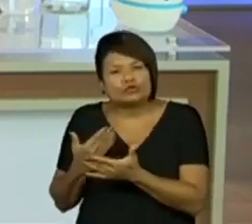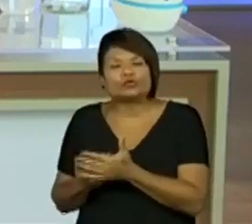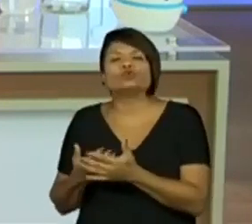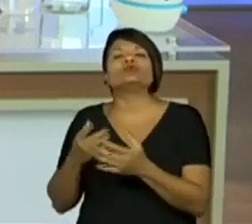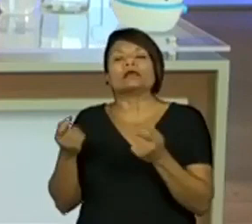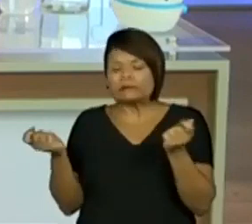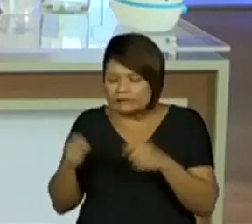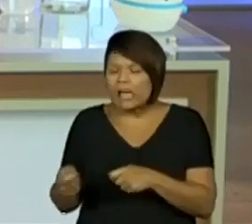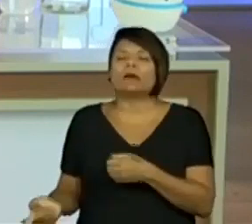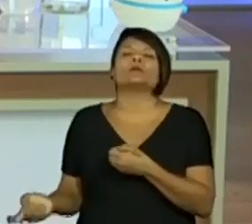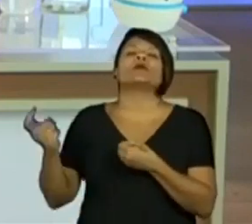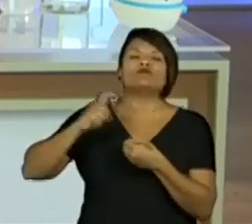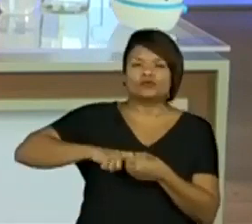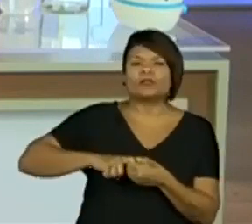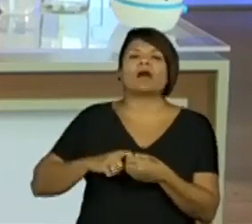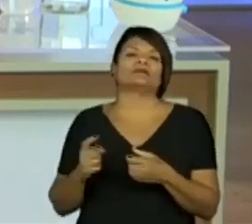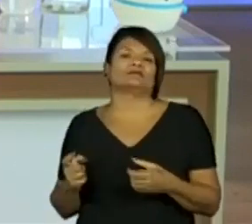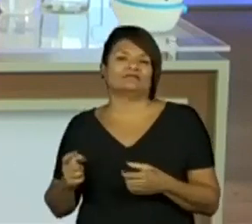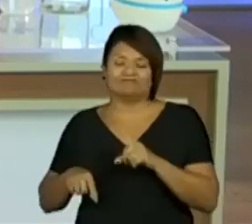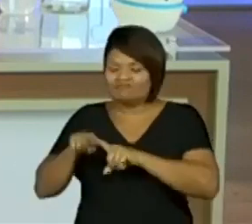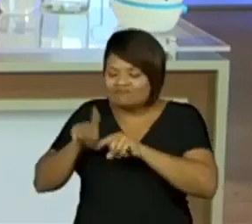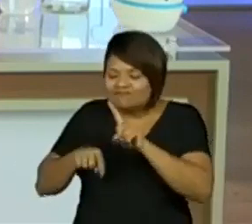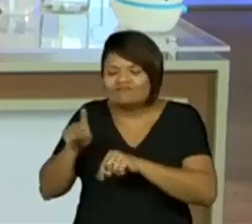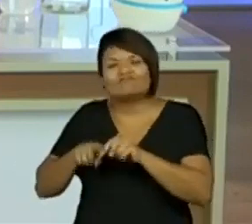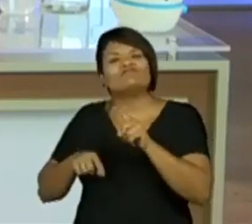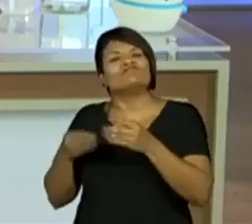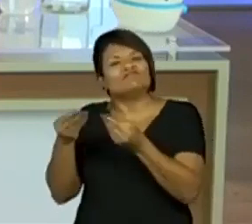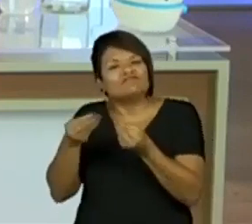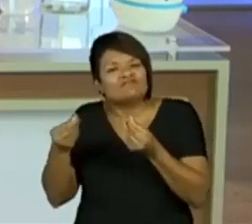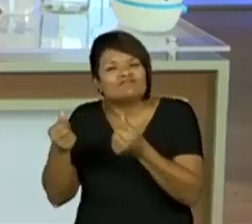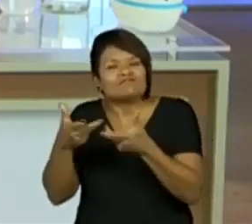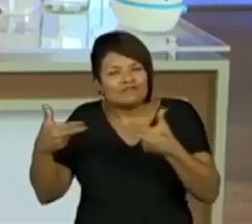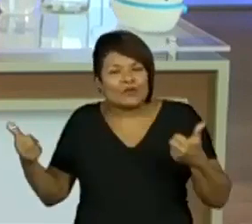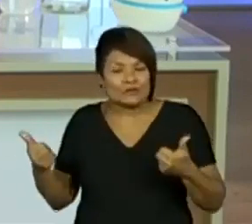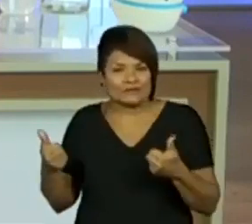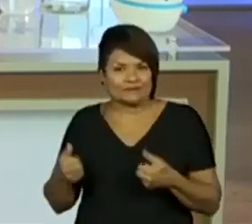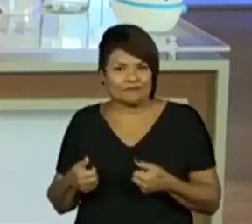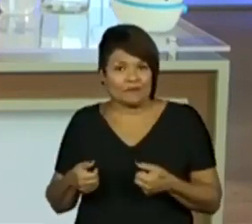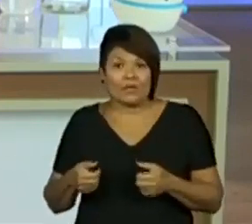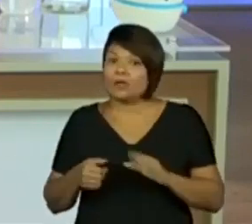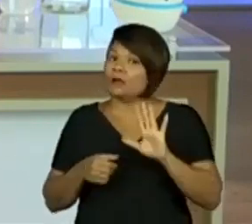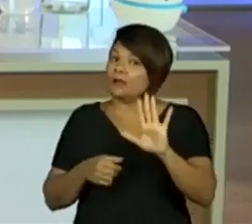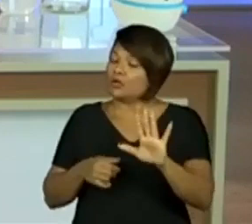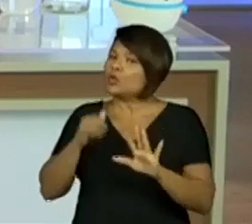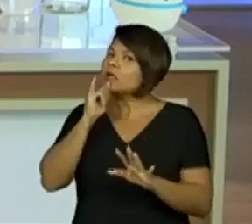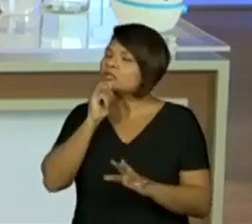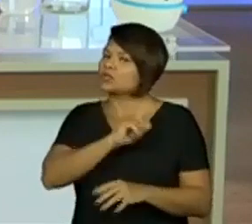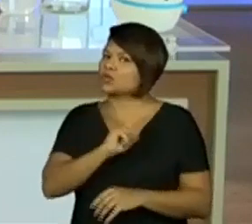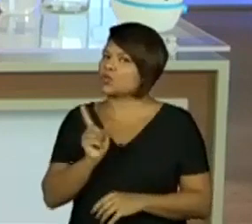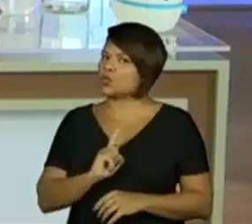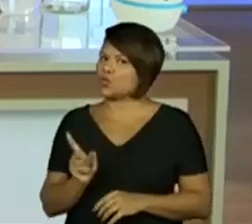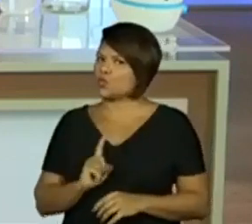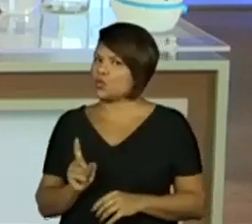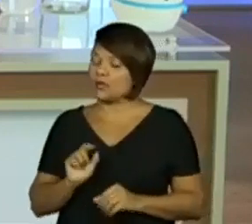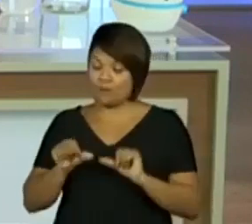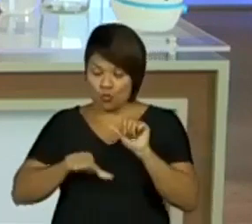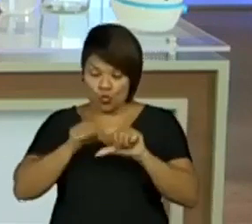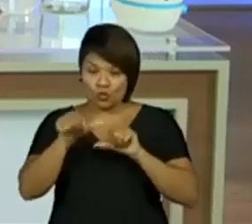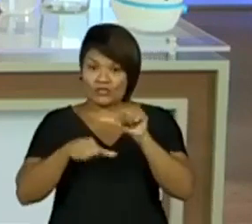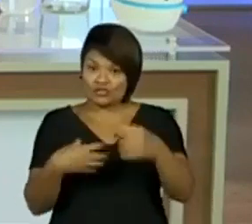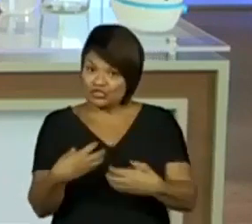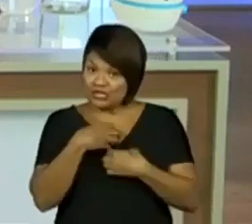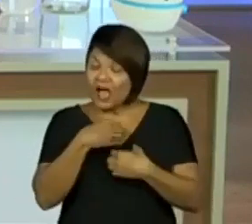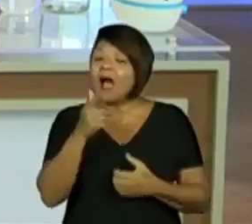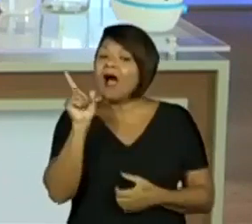reversíveis das substâncias e da matéria. Não é à toa que as mudanças de estados físicos